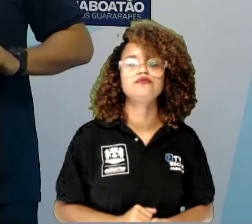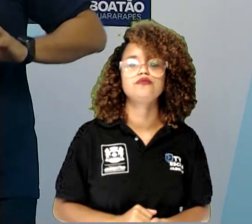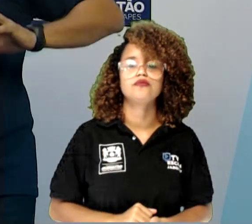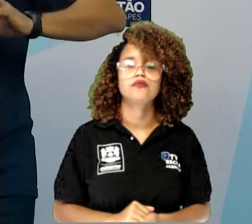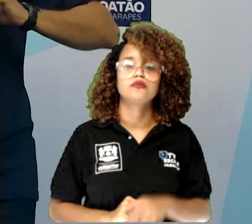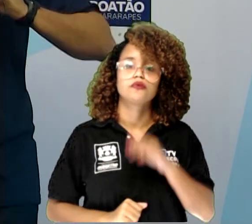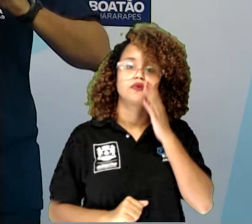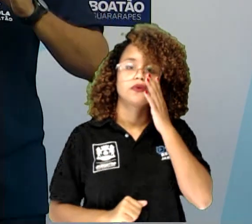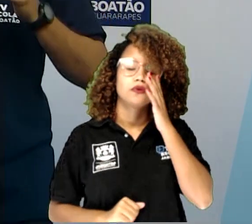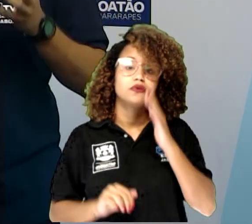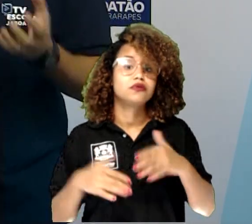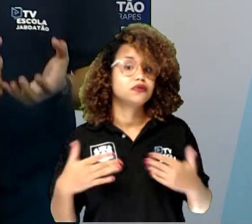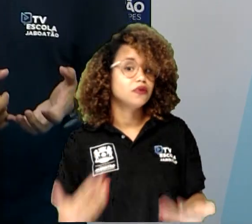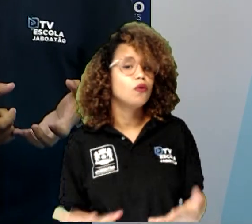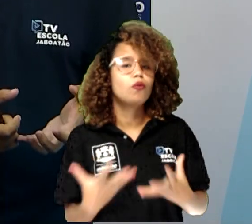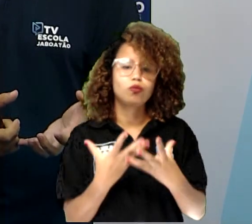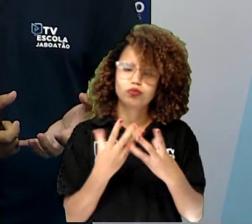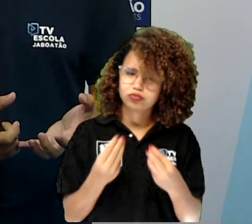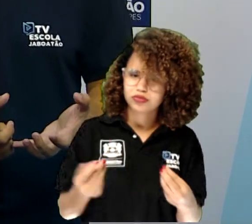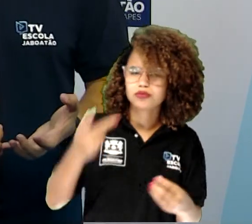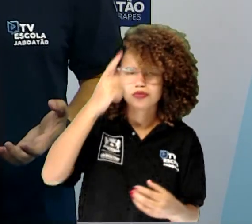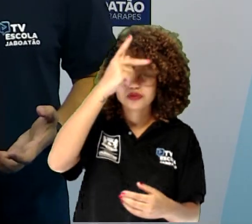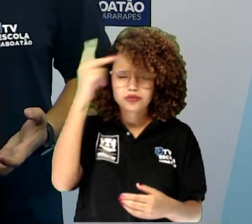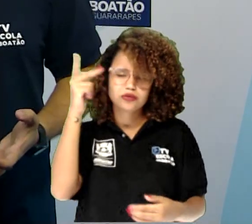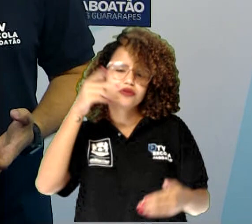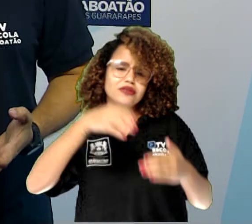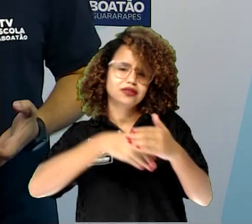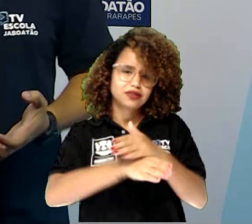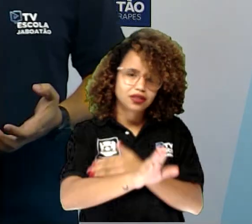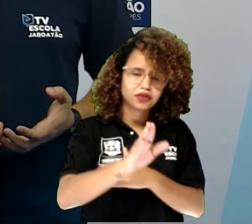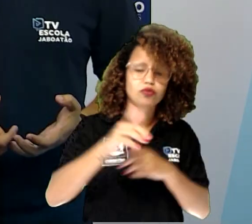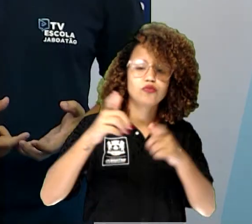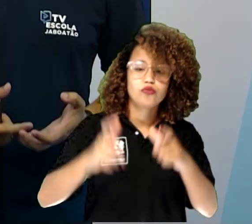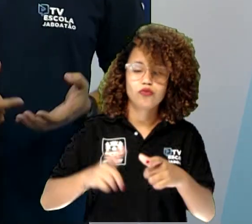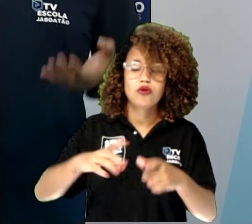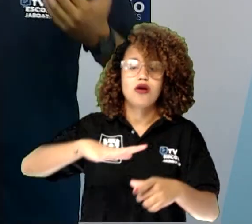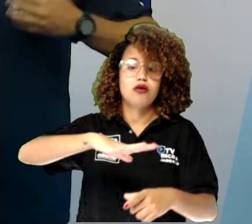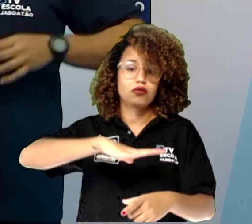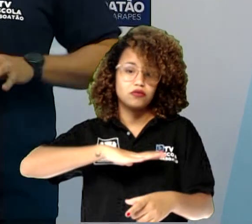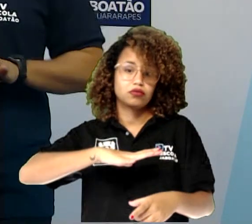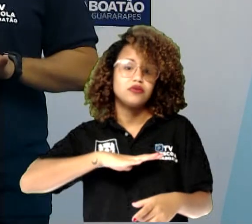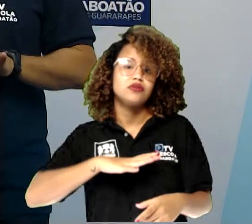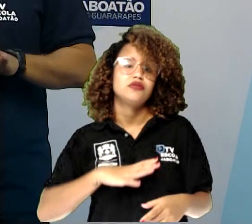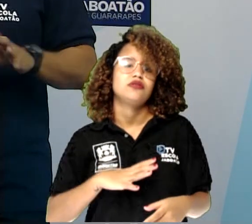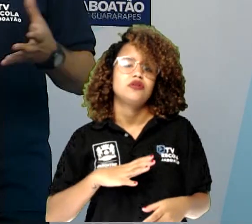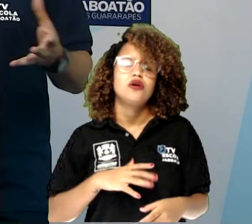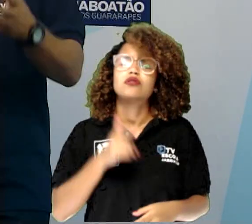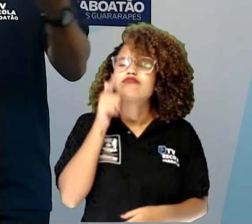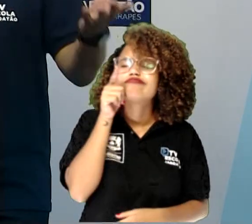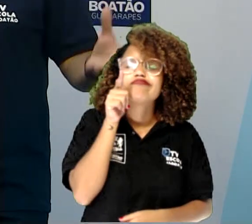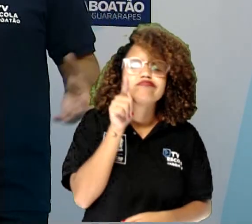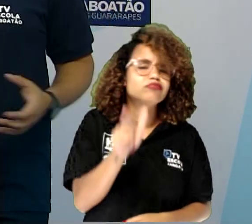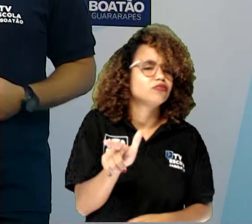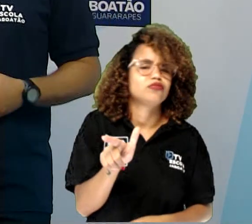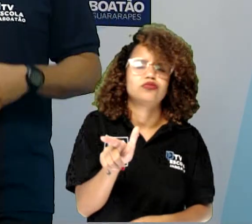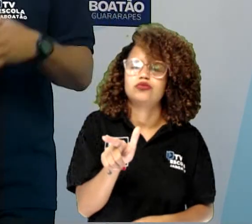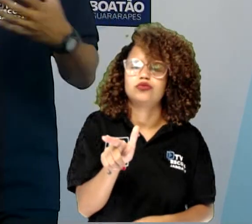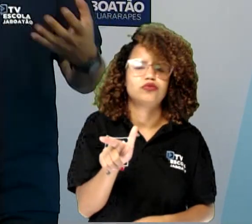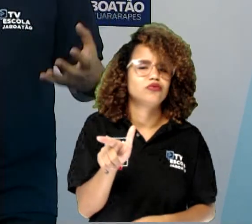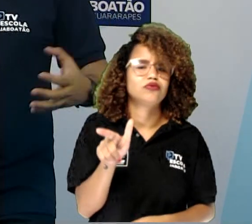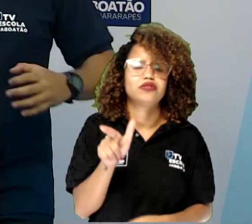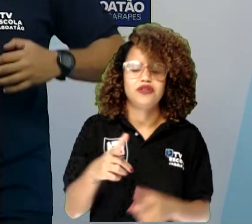que muitas dessas pessoas que se deslocaram para os grandes centros urbanos, que acabaram não conseguindo